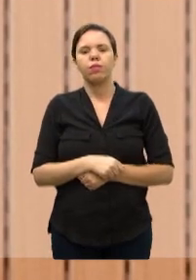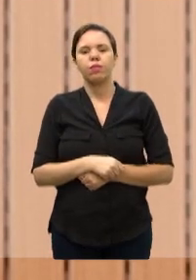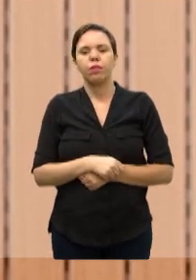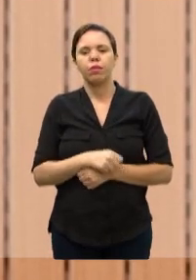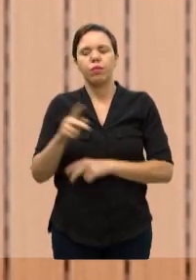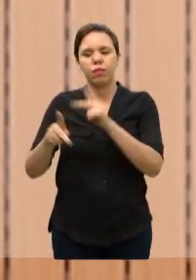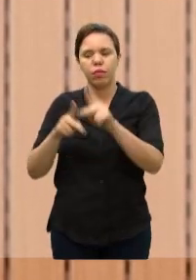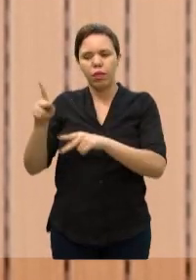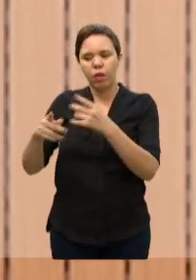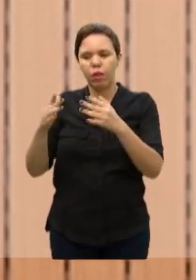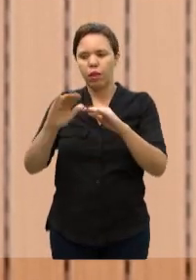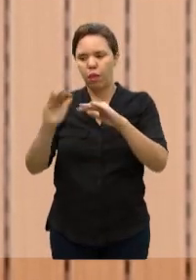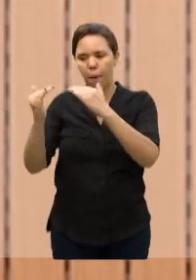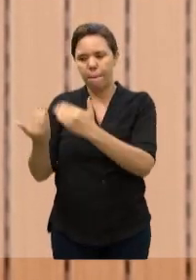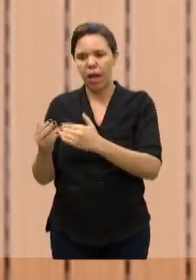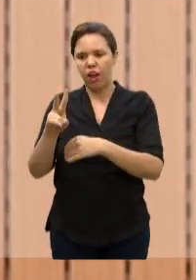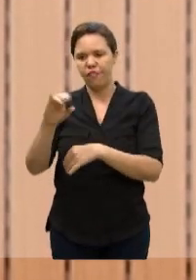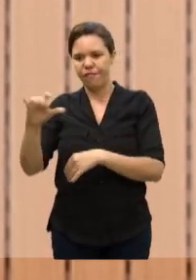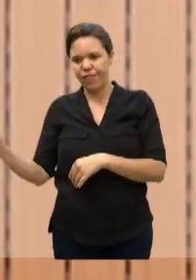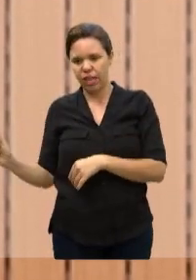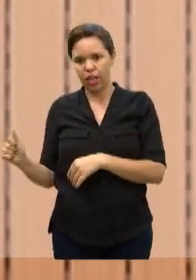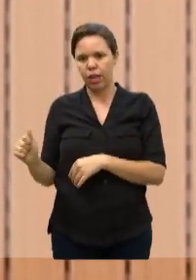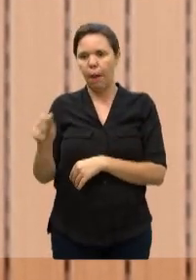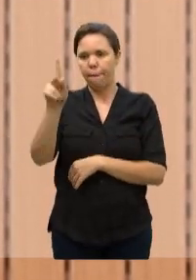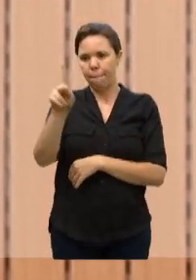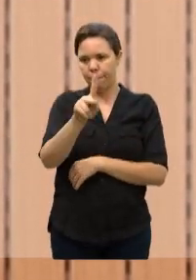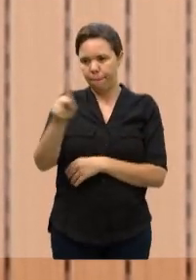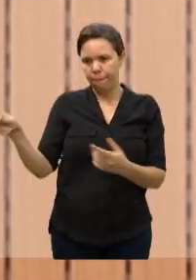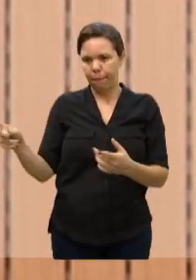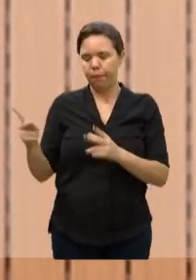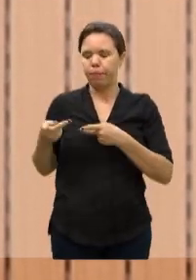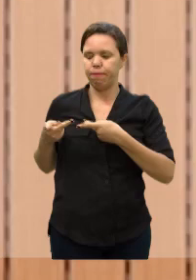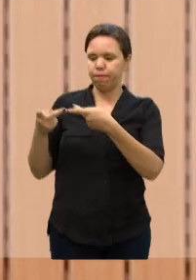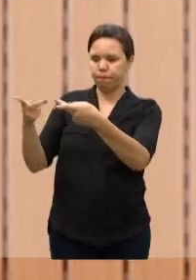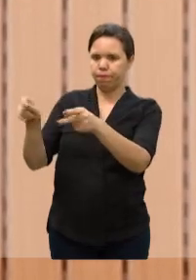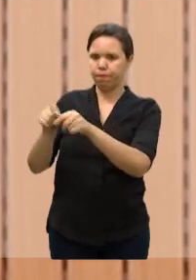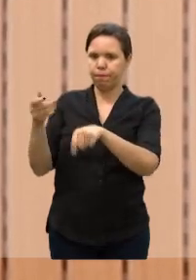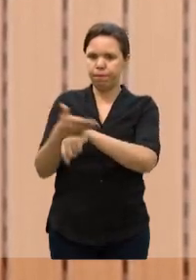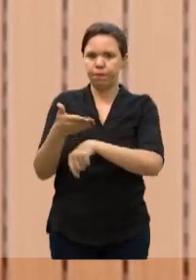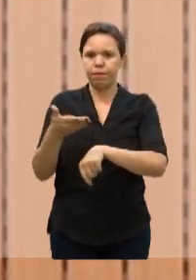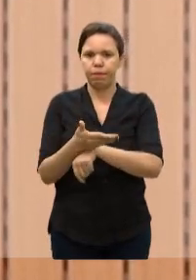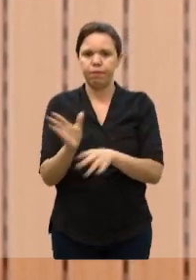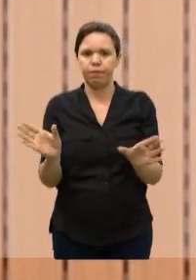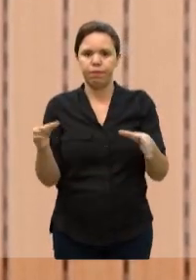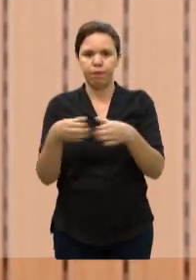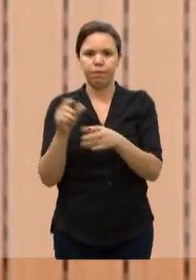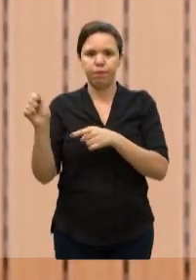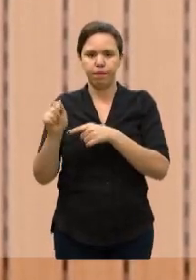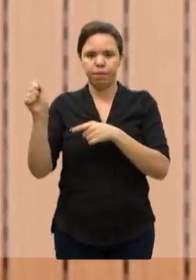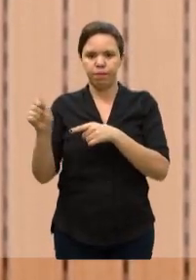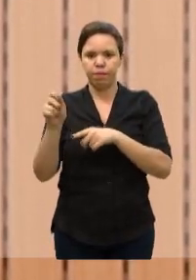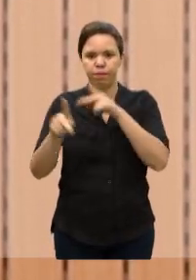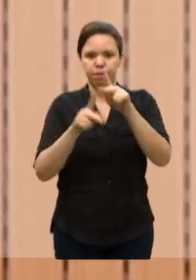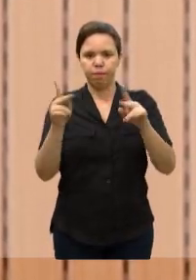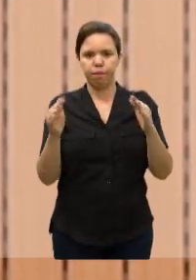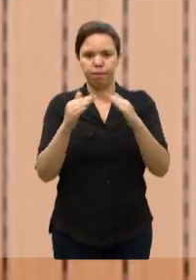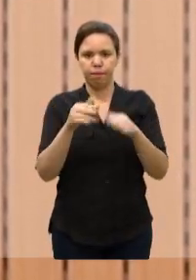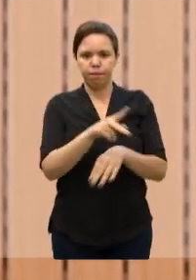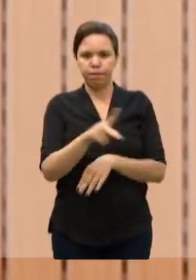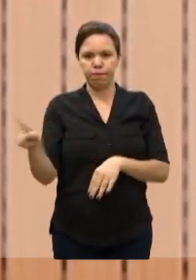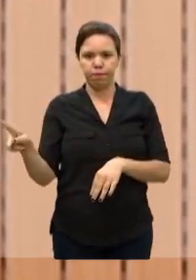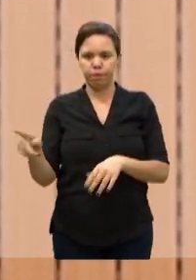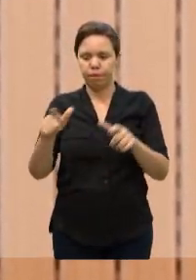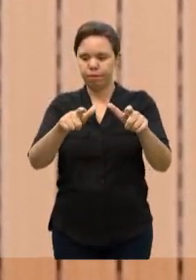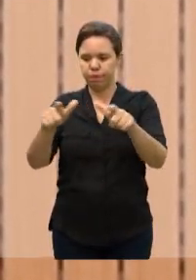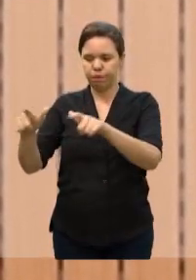o pessoal da Vila Padre Anchieta me convidou para fazer parte da Associação de Moradores como presidente